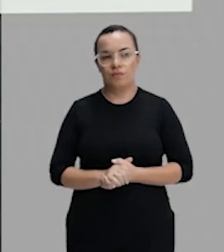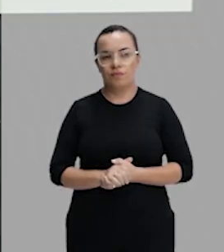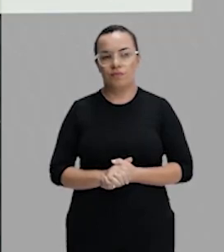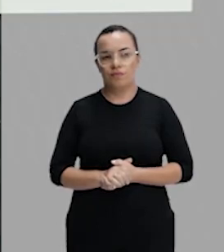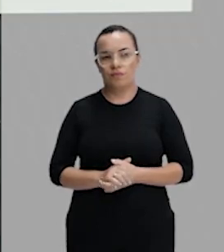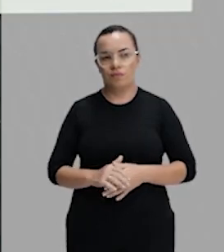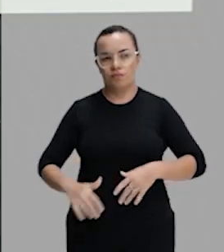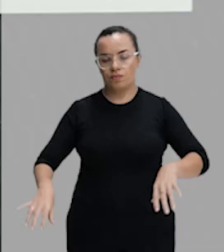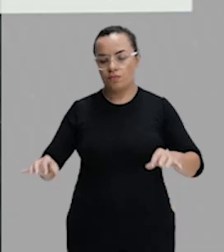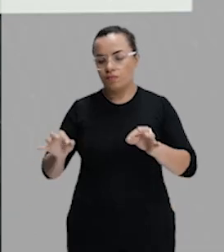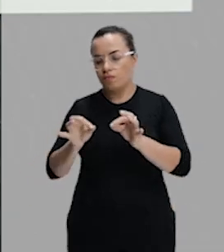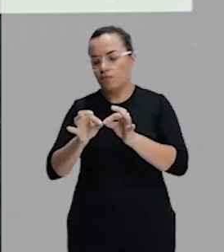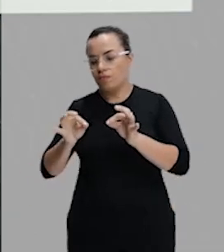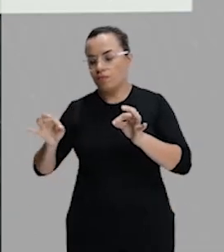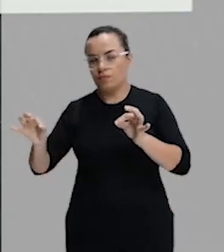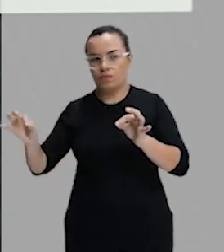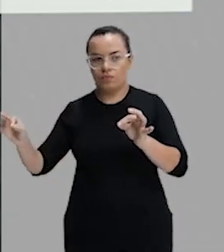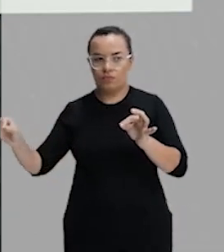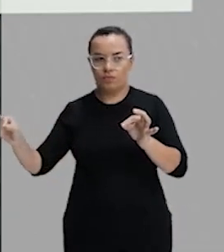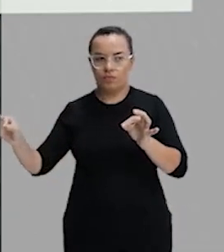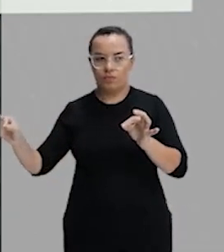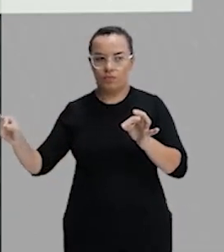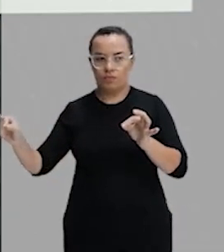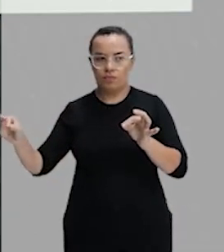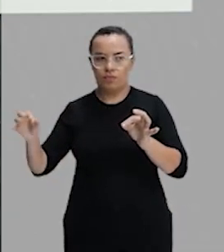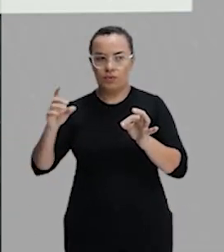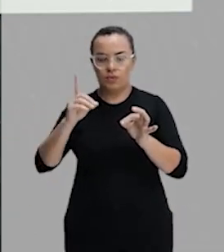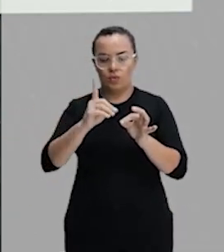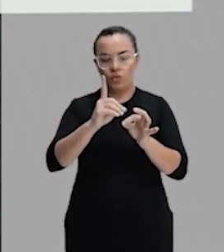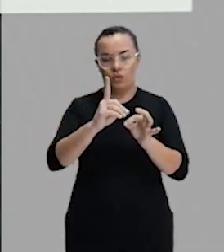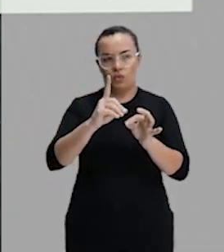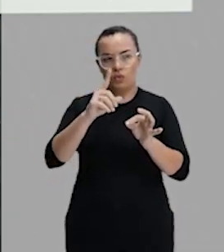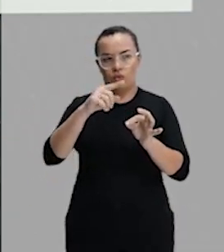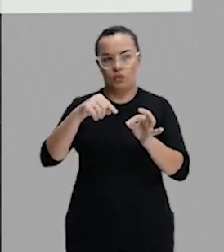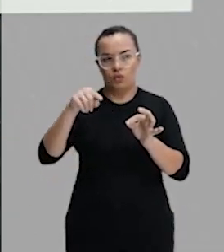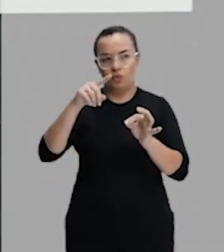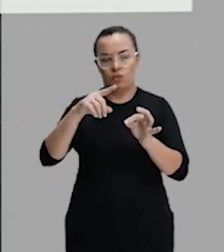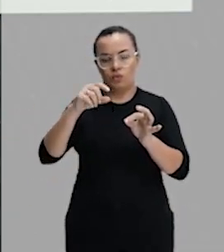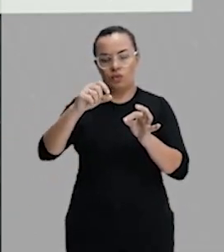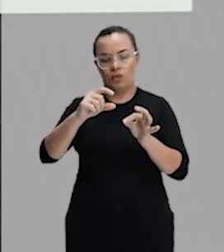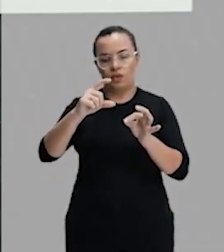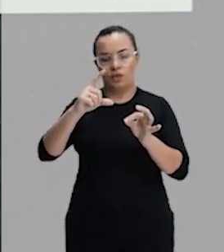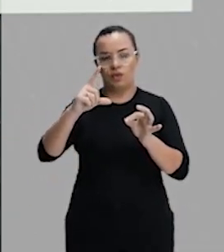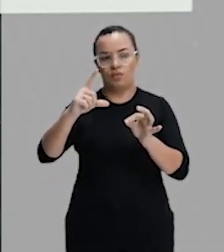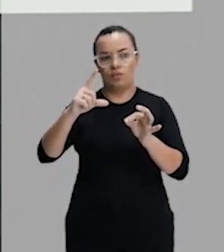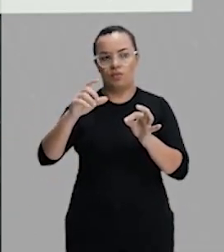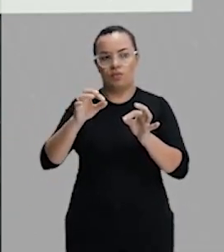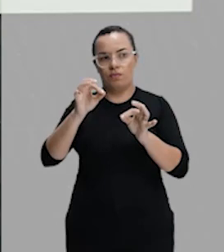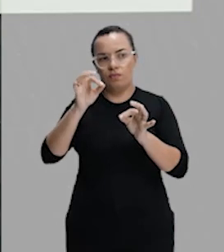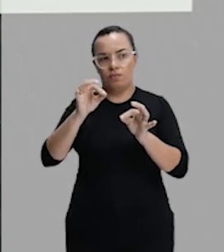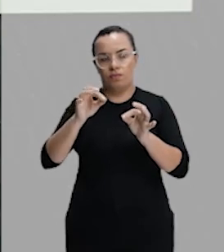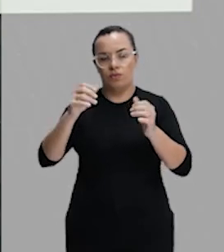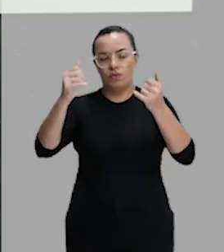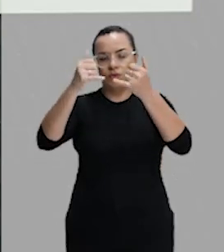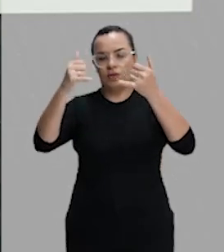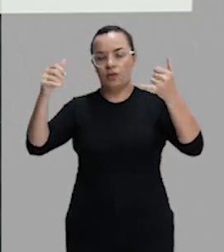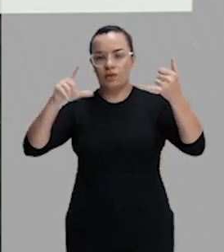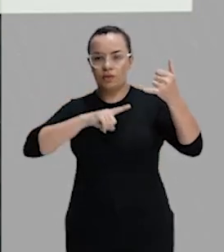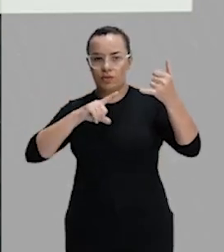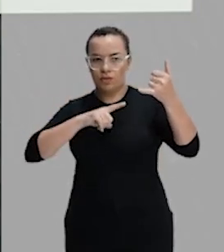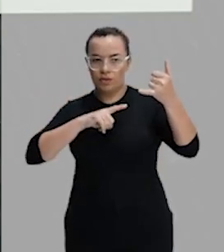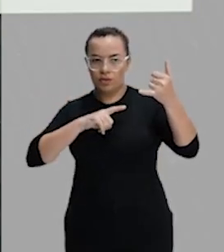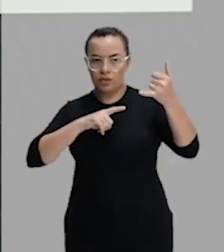o vértice e o eixo diretriz, ó, tá? Então você tem o eixo imaginário, né? E aqui você